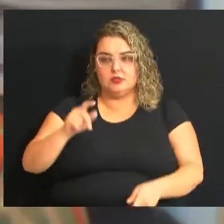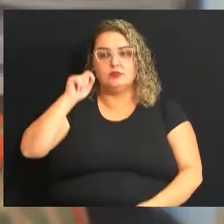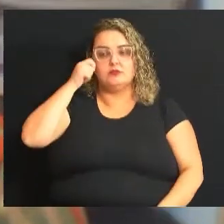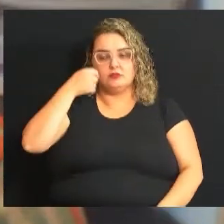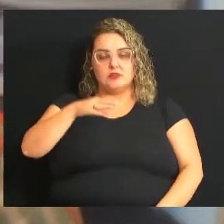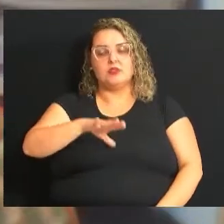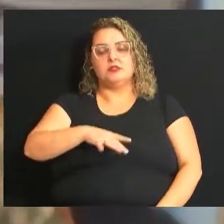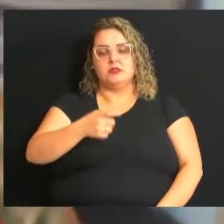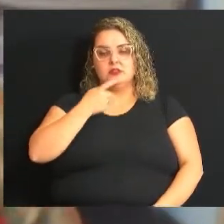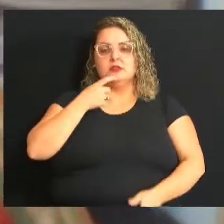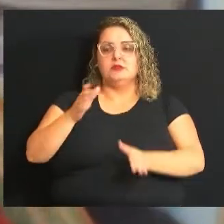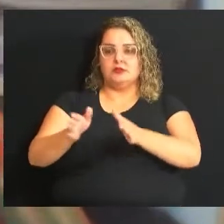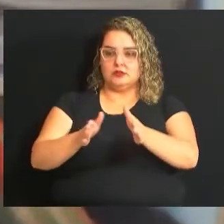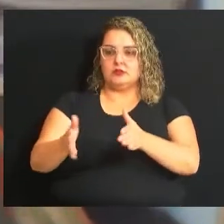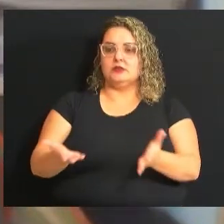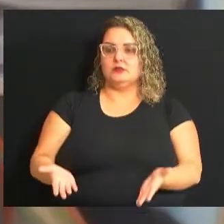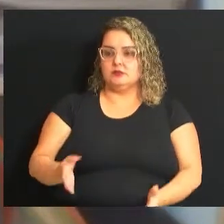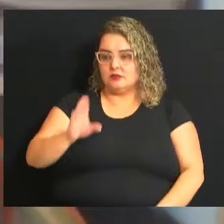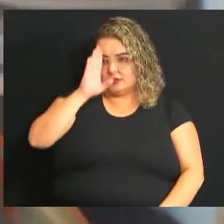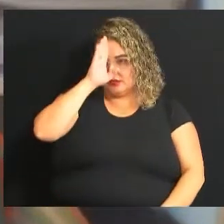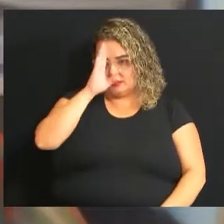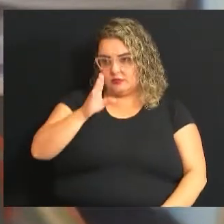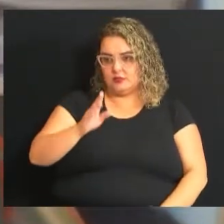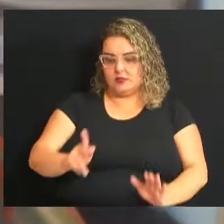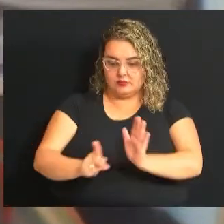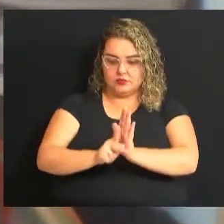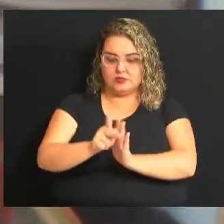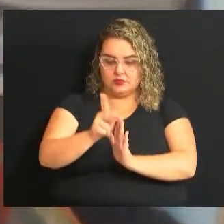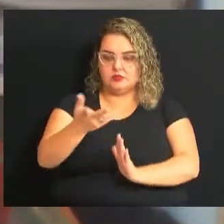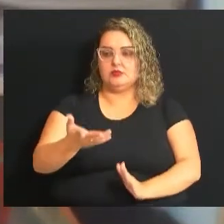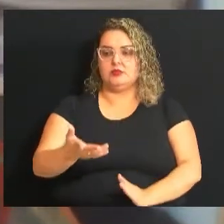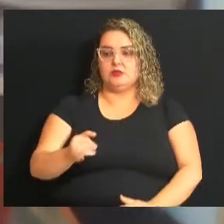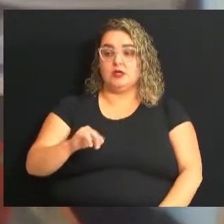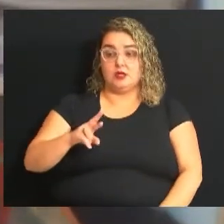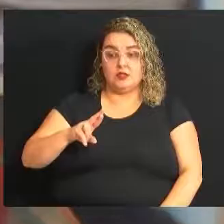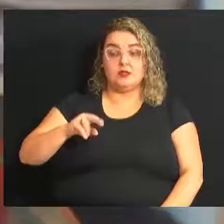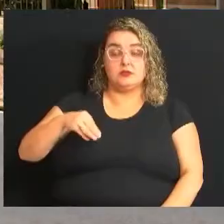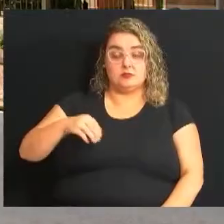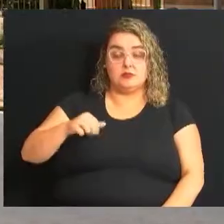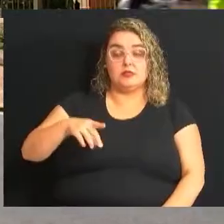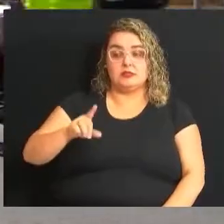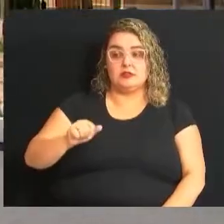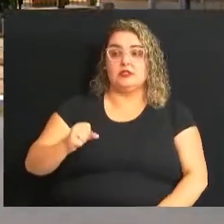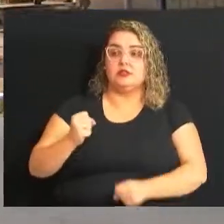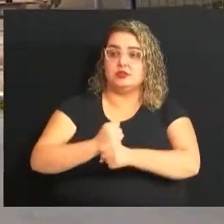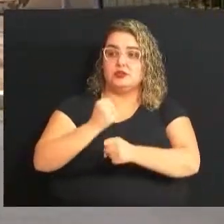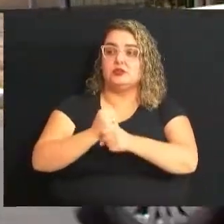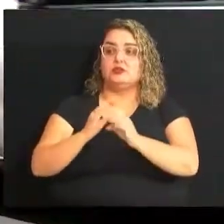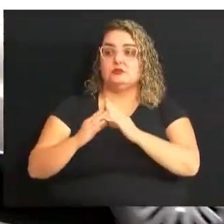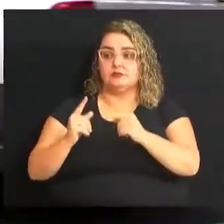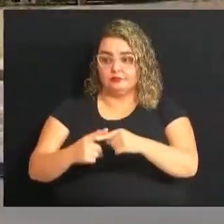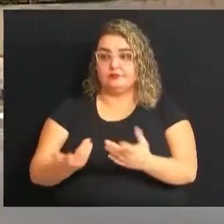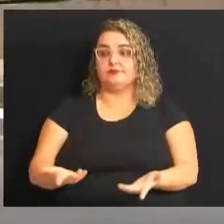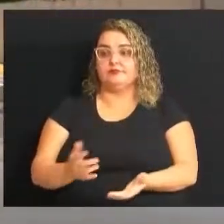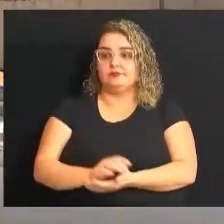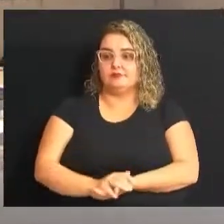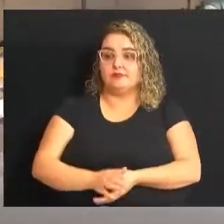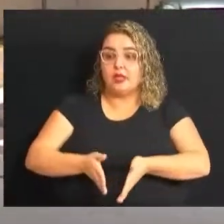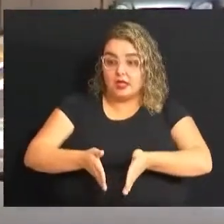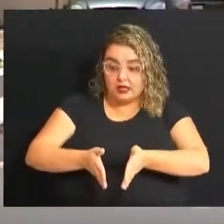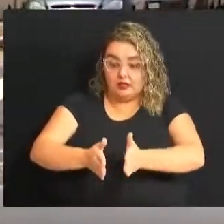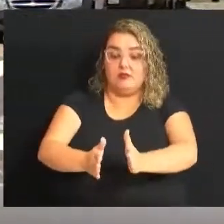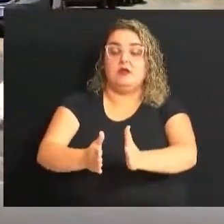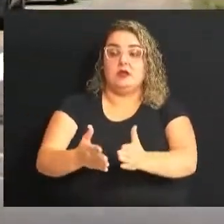Campinas naquele momento, principalmente no projeto da Irmandade e da construção da igreja. A via que ganhou o nome de Tito